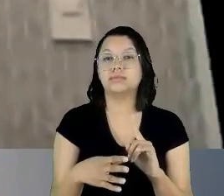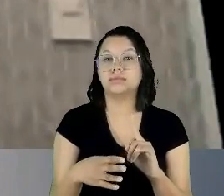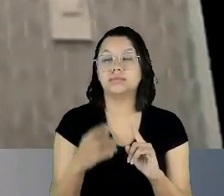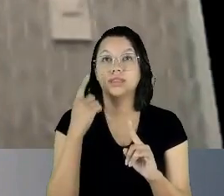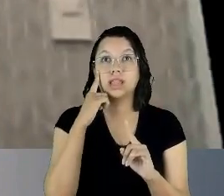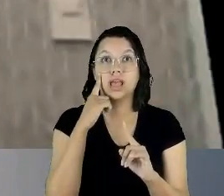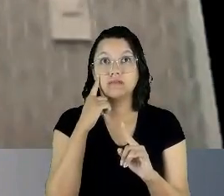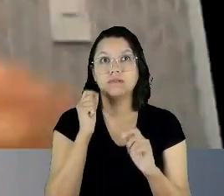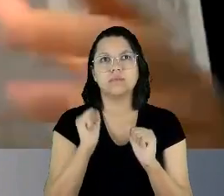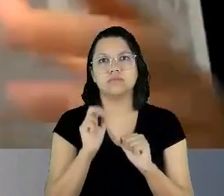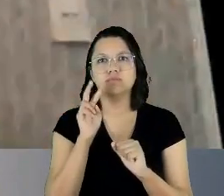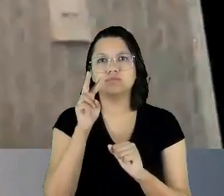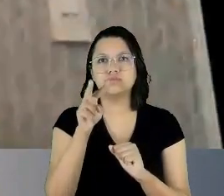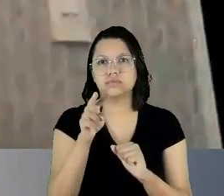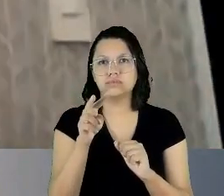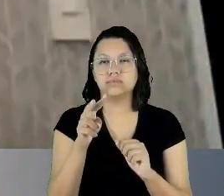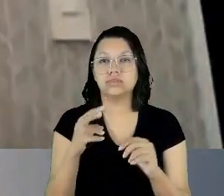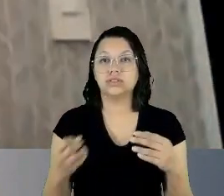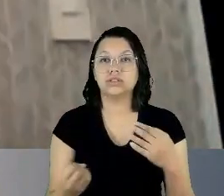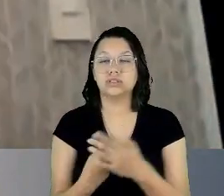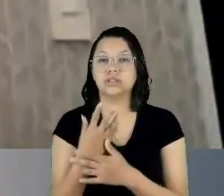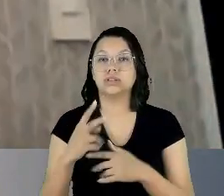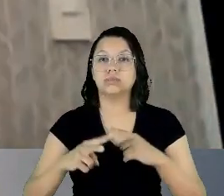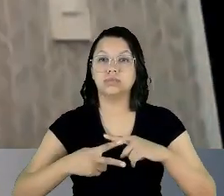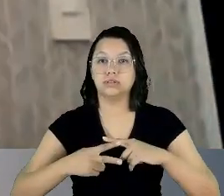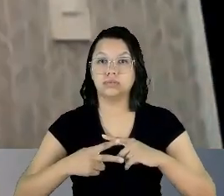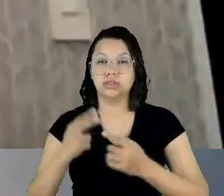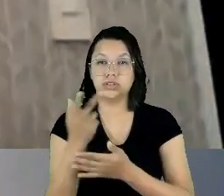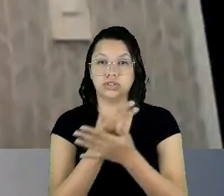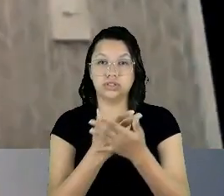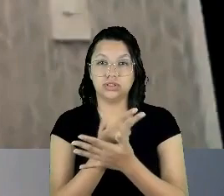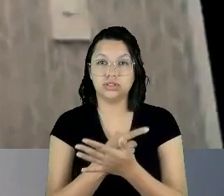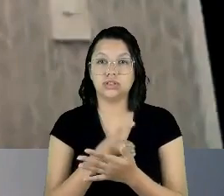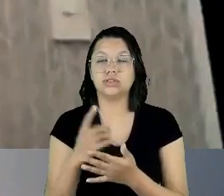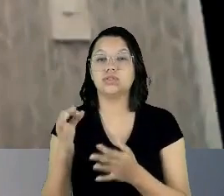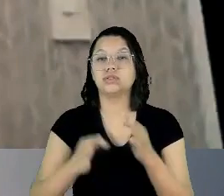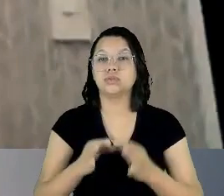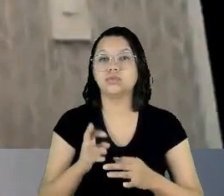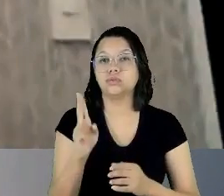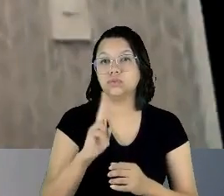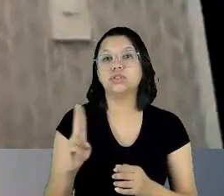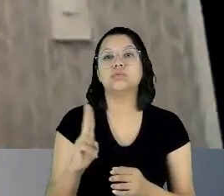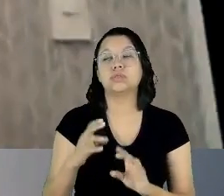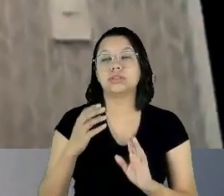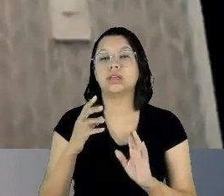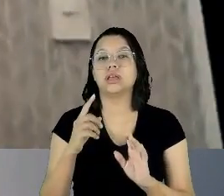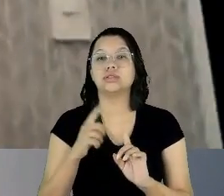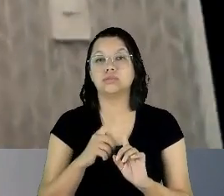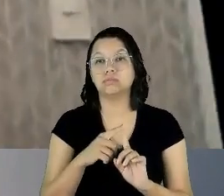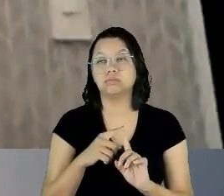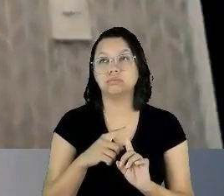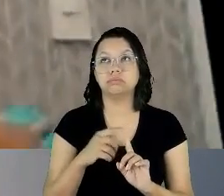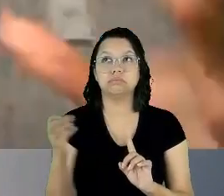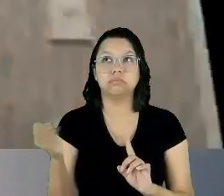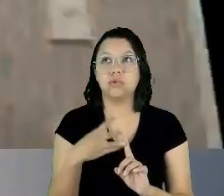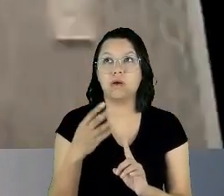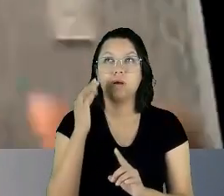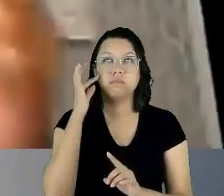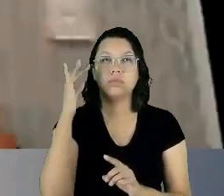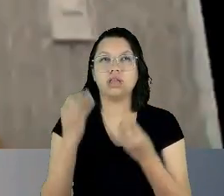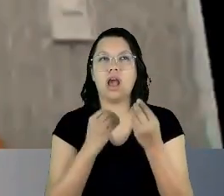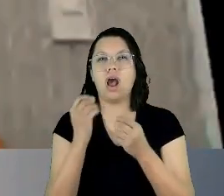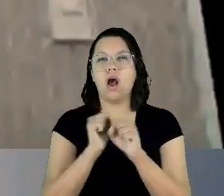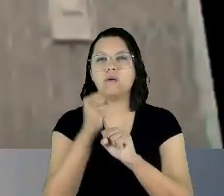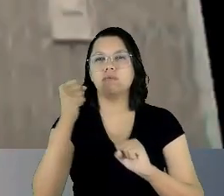eu vi grande potencial nisso, e a gente acabou fundando o Laboratório de Design Jurídico, que usa metodologias inovadoras para pensar como ampliar o